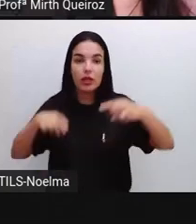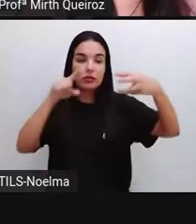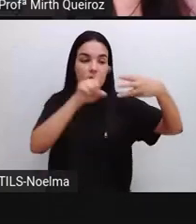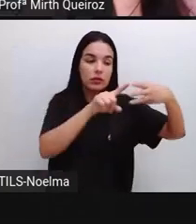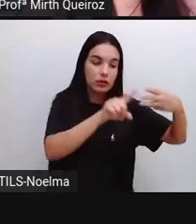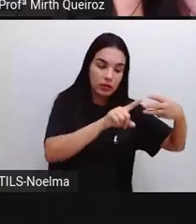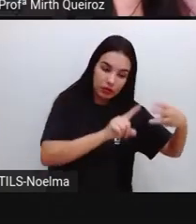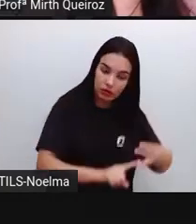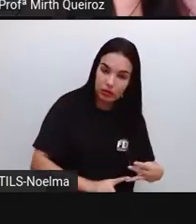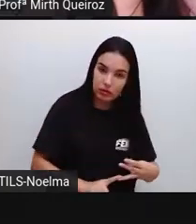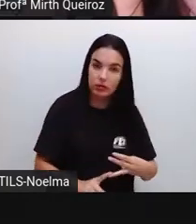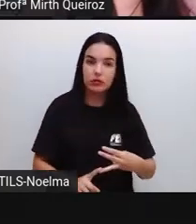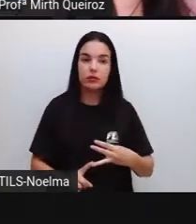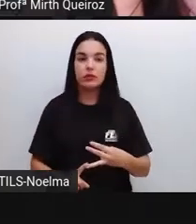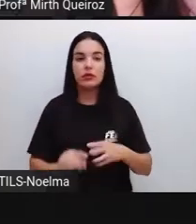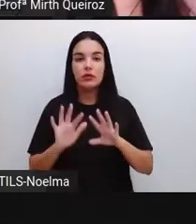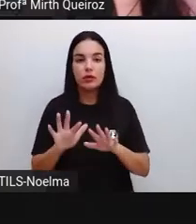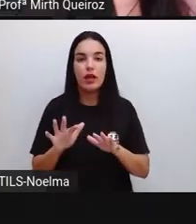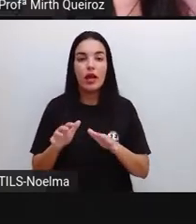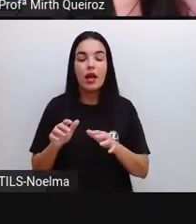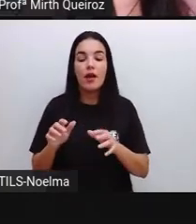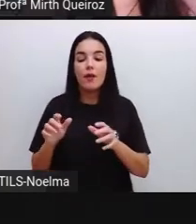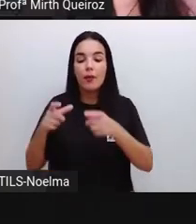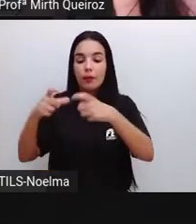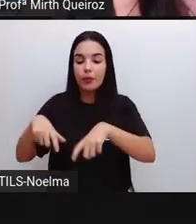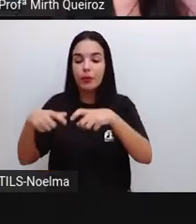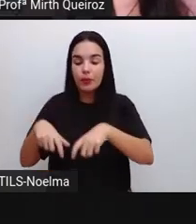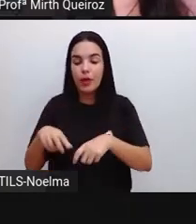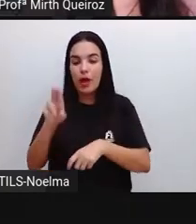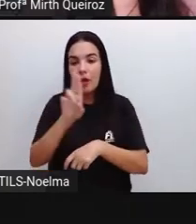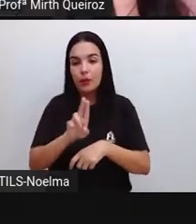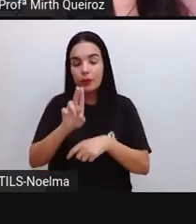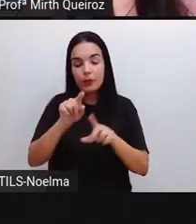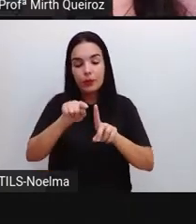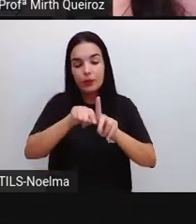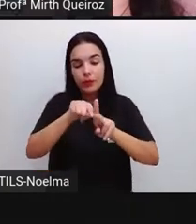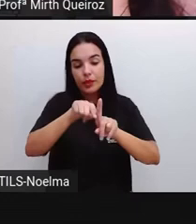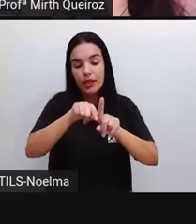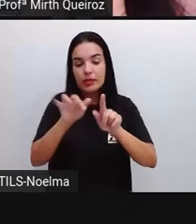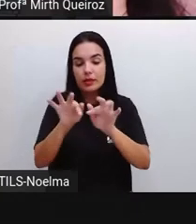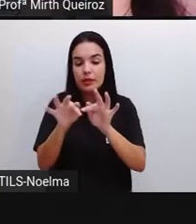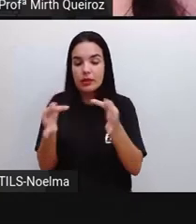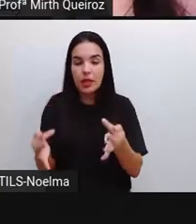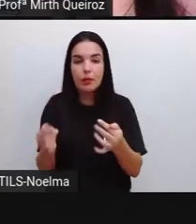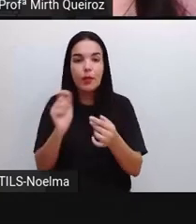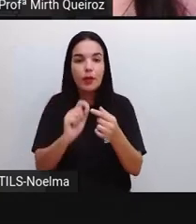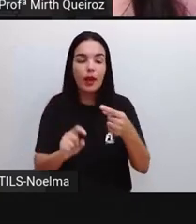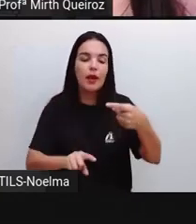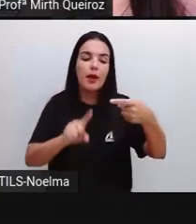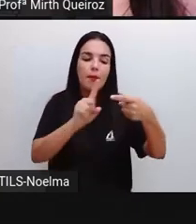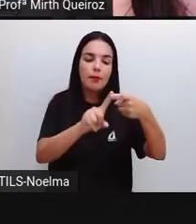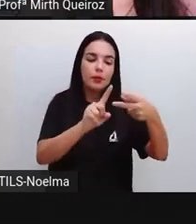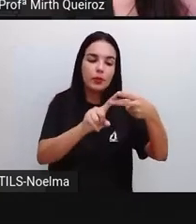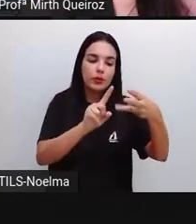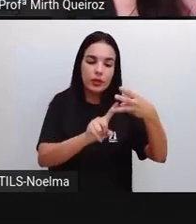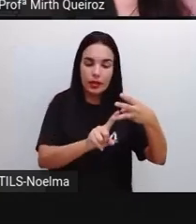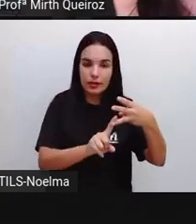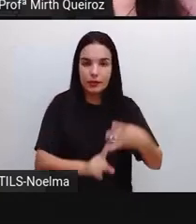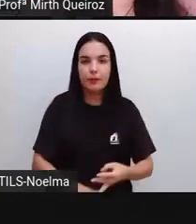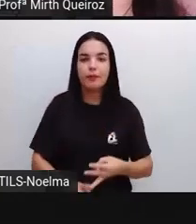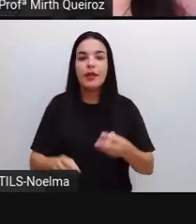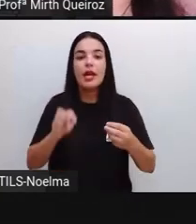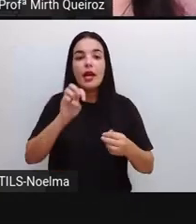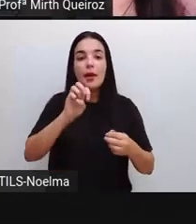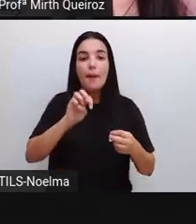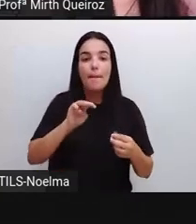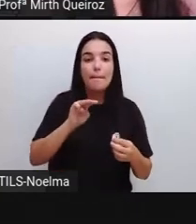aqui na classe das unidades simples né vão estar envolvidos aí os números de primeiro a terceira ordem milhares da